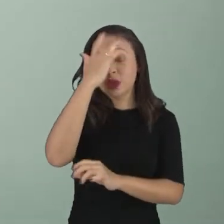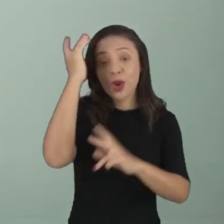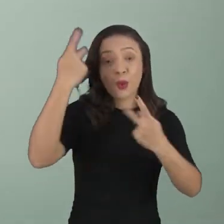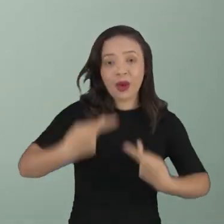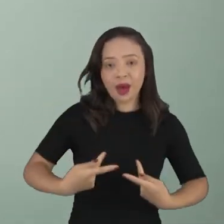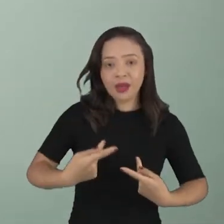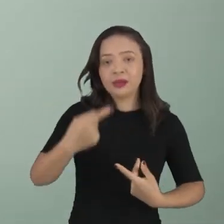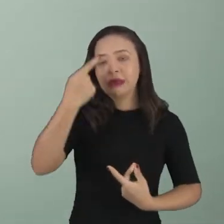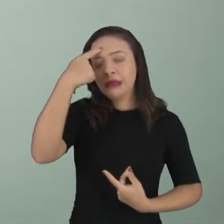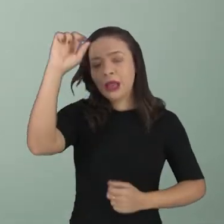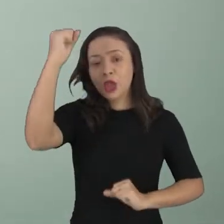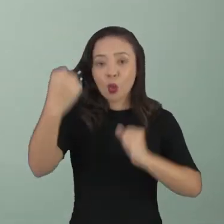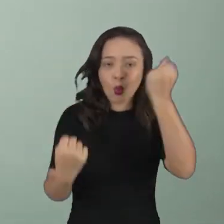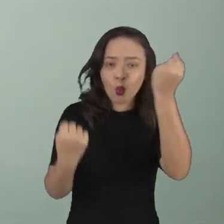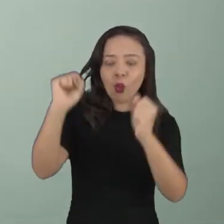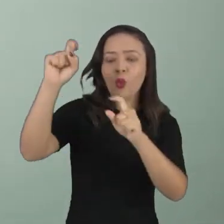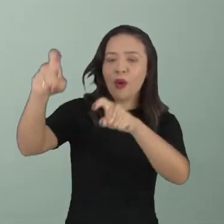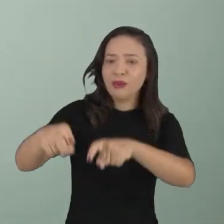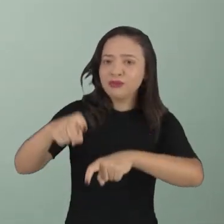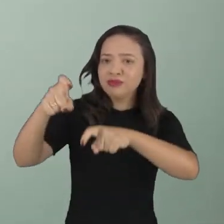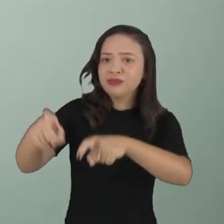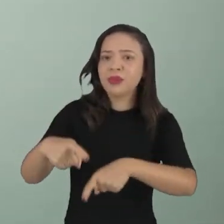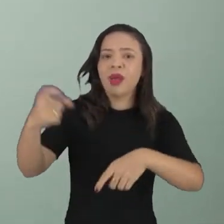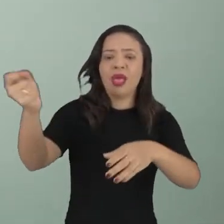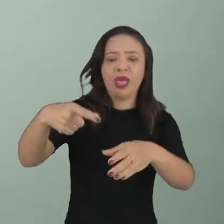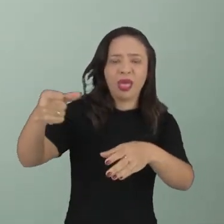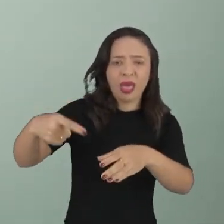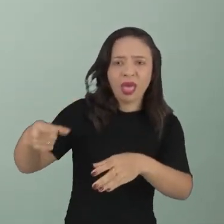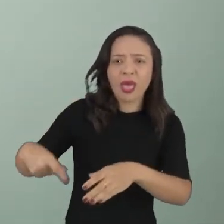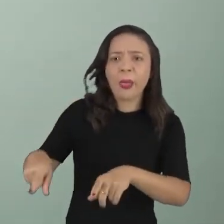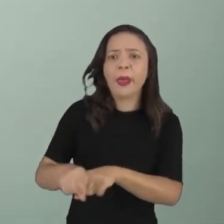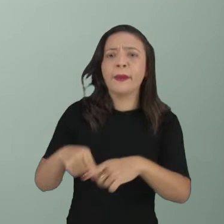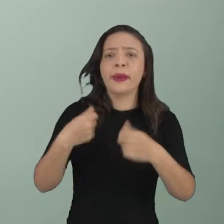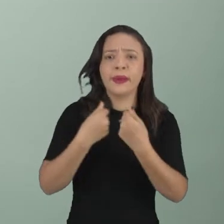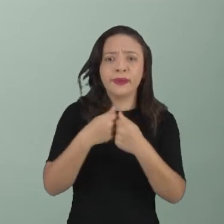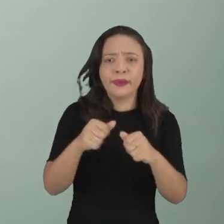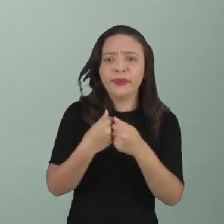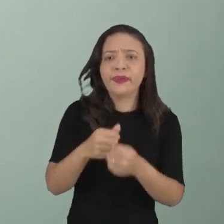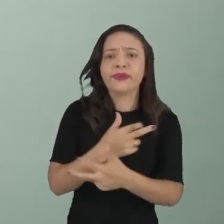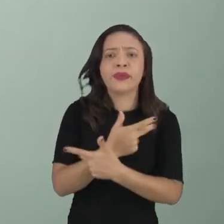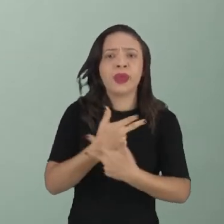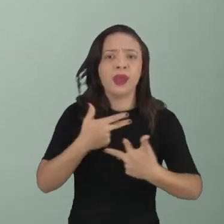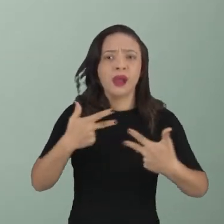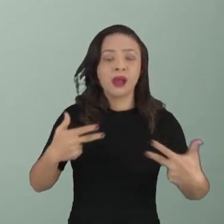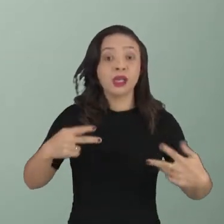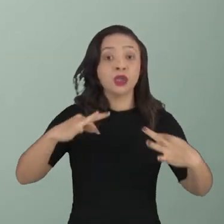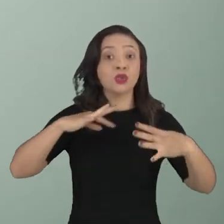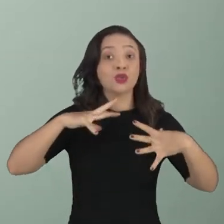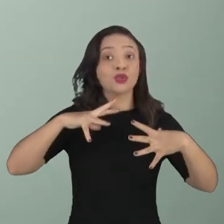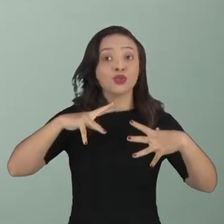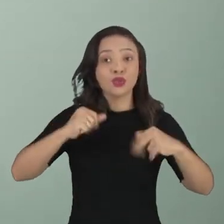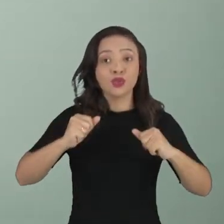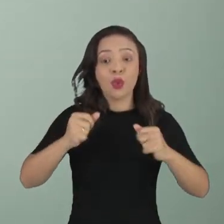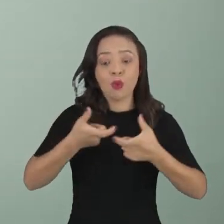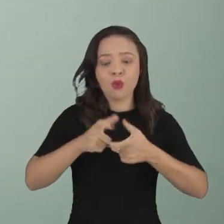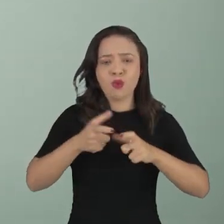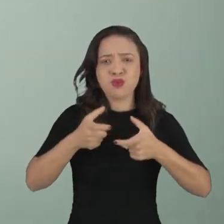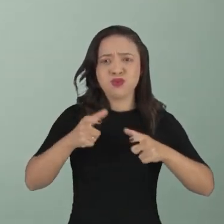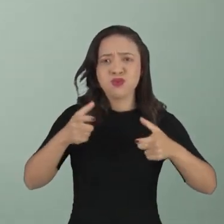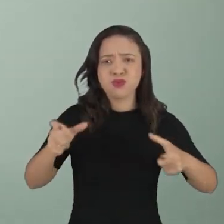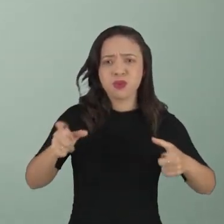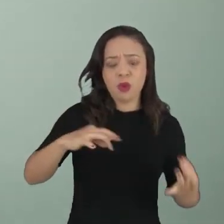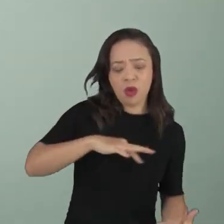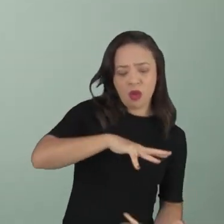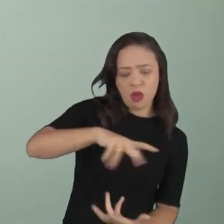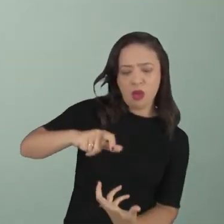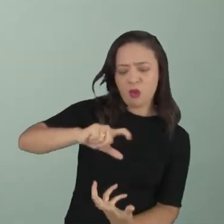indústria, pecuária, agricultura em larga escala, transportes, tá? Todos esses processos, eles aumentaram essa camada